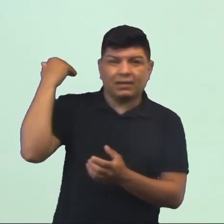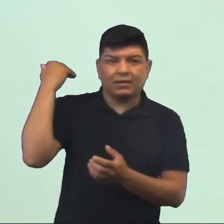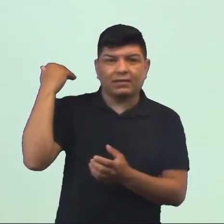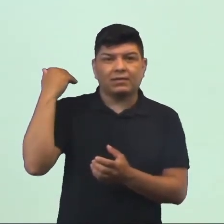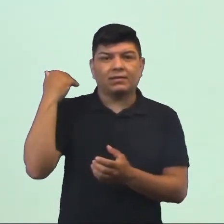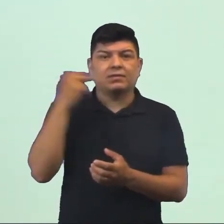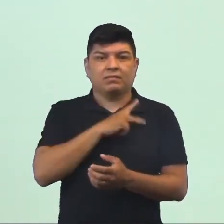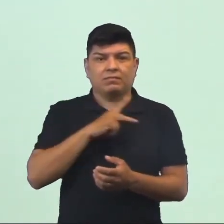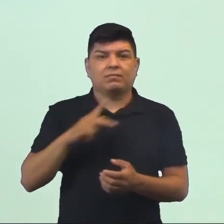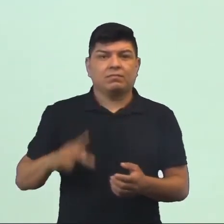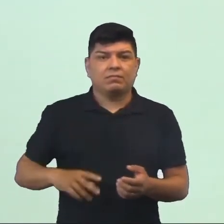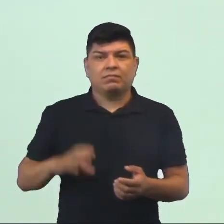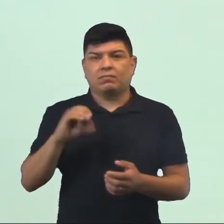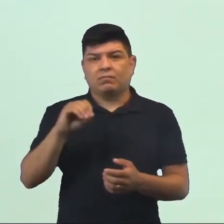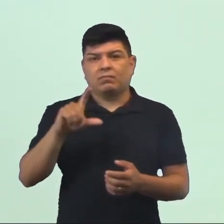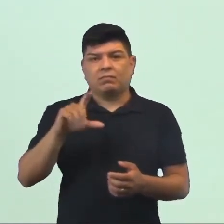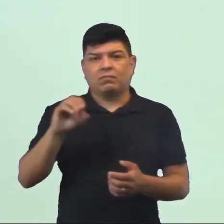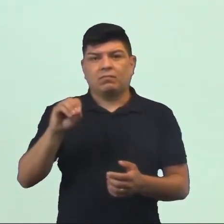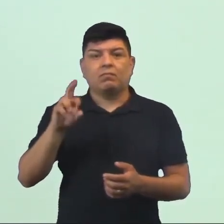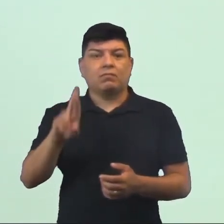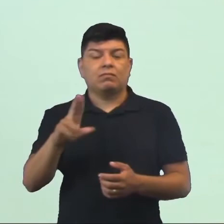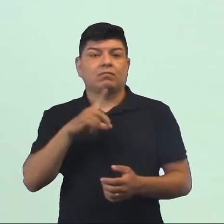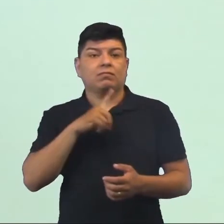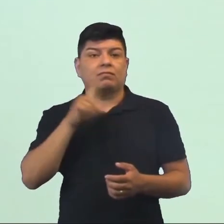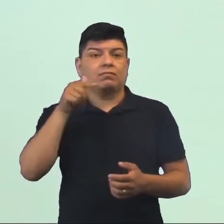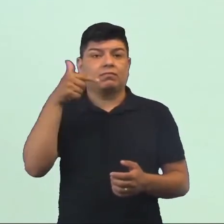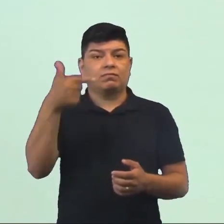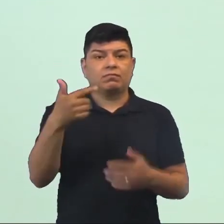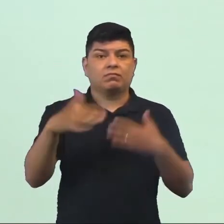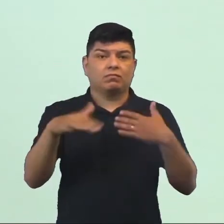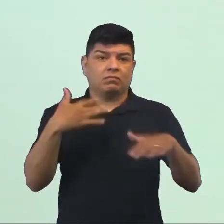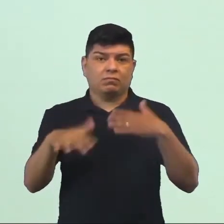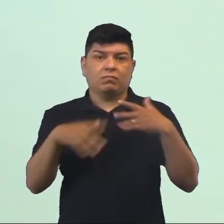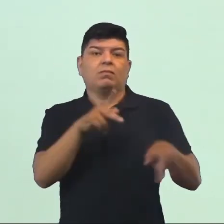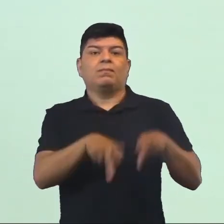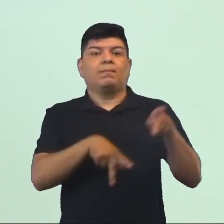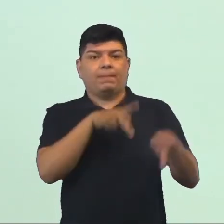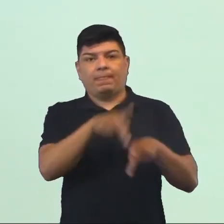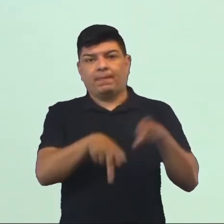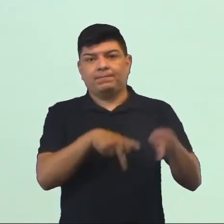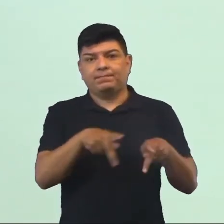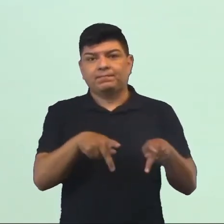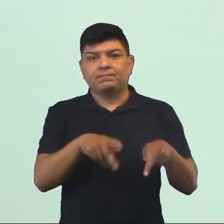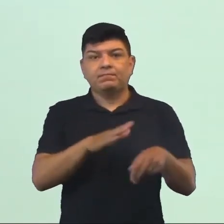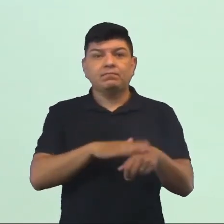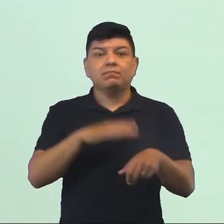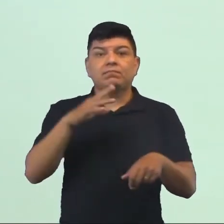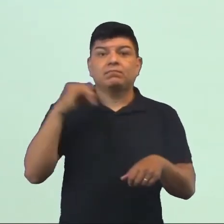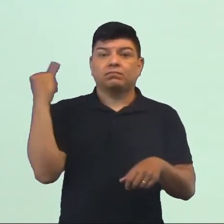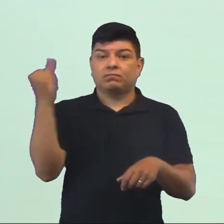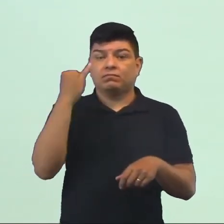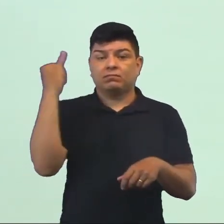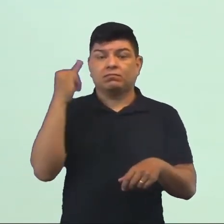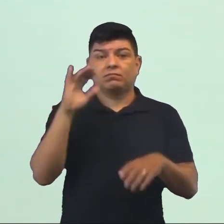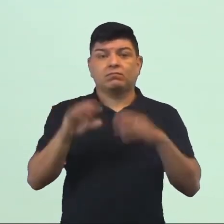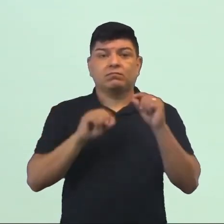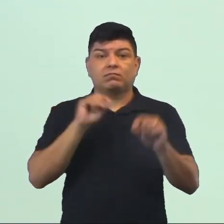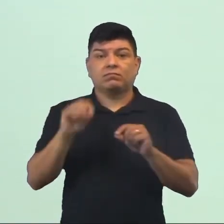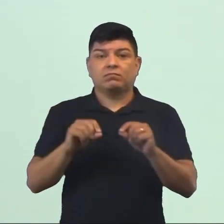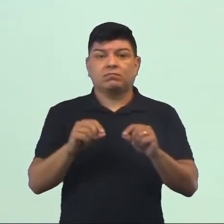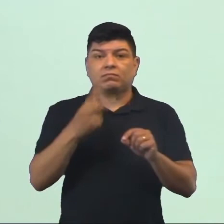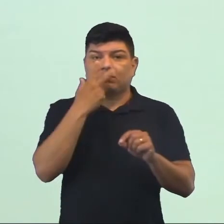mandato do presidente Fernando Collor de Mello, a gente teve um outro movimento popular muito forte, que foi o movimento dos